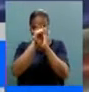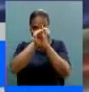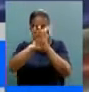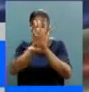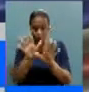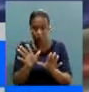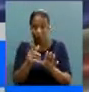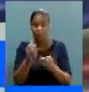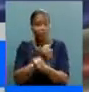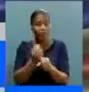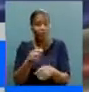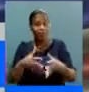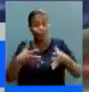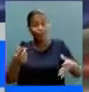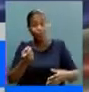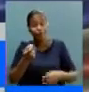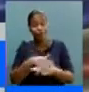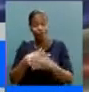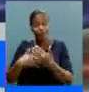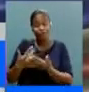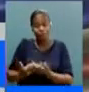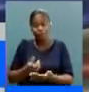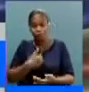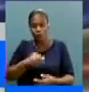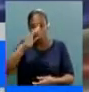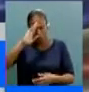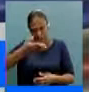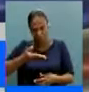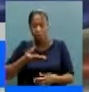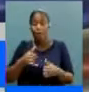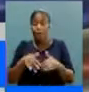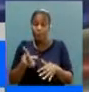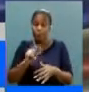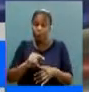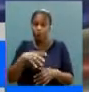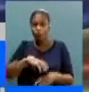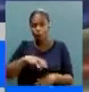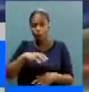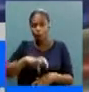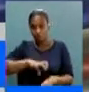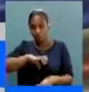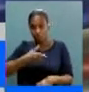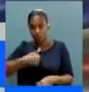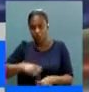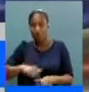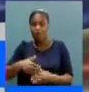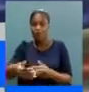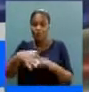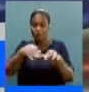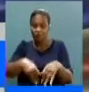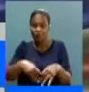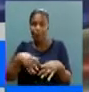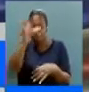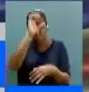um grande trabalho a ser feito estamos cientes disso mas estamos confiantes que iremos efetivamente no final da legislatura